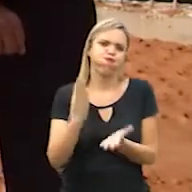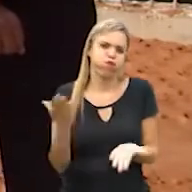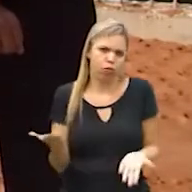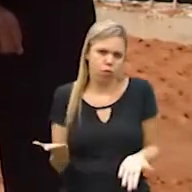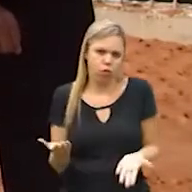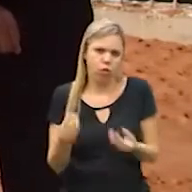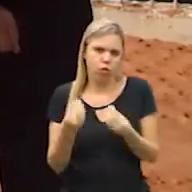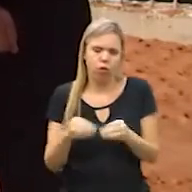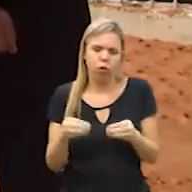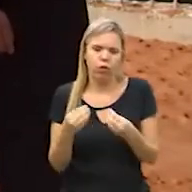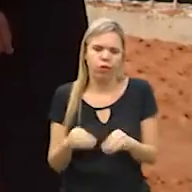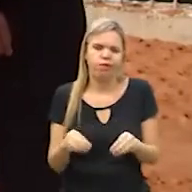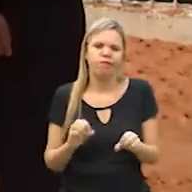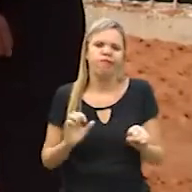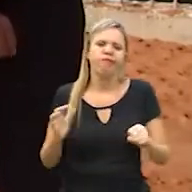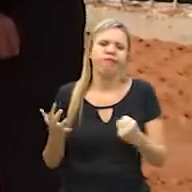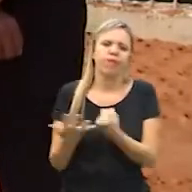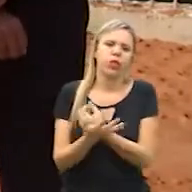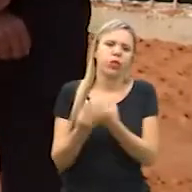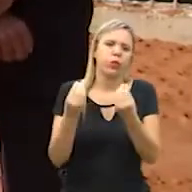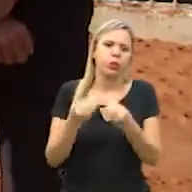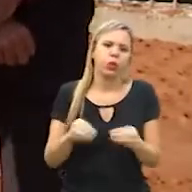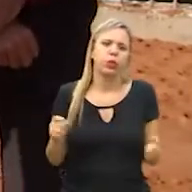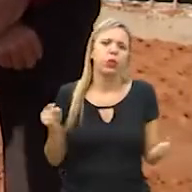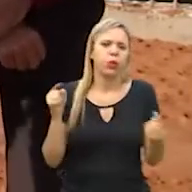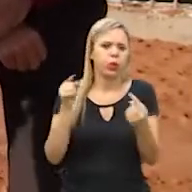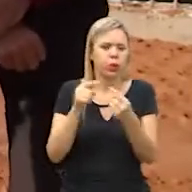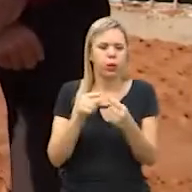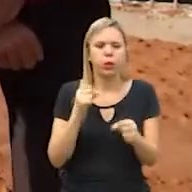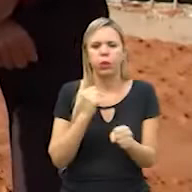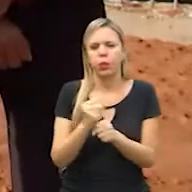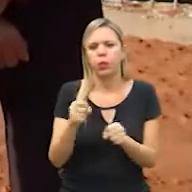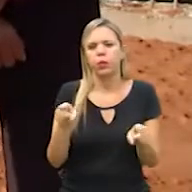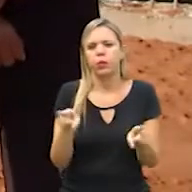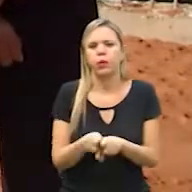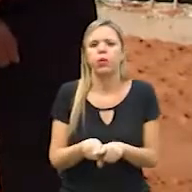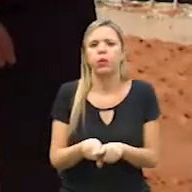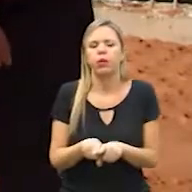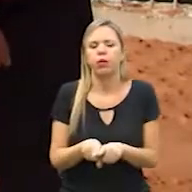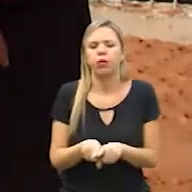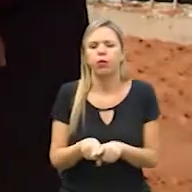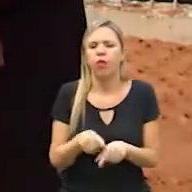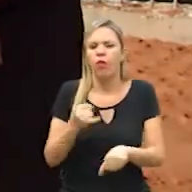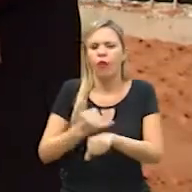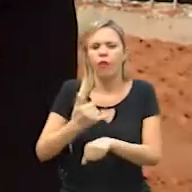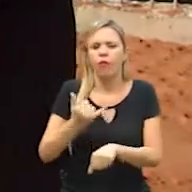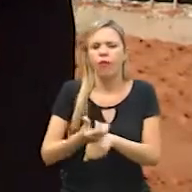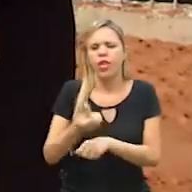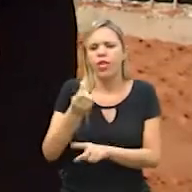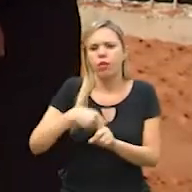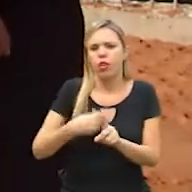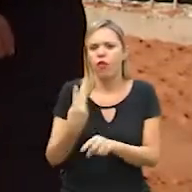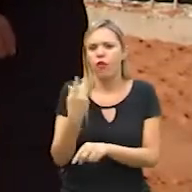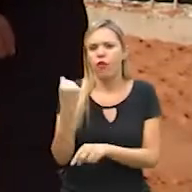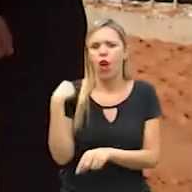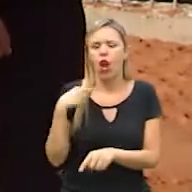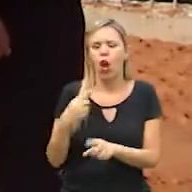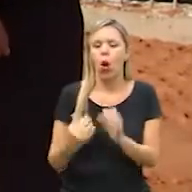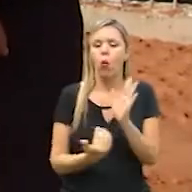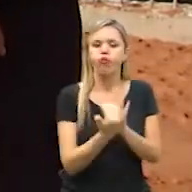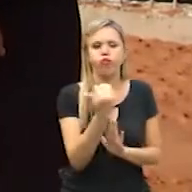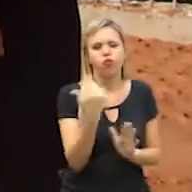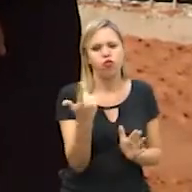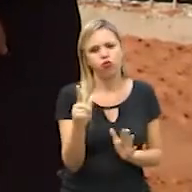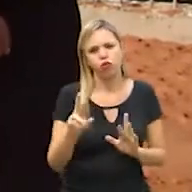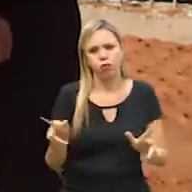aumentando, porque o impacto da pandemia ela afeta diretamente as obras também, porque o minério de ferro, por exemplo, que há 6 meses era um valor, hoje já